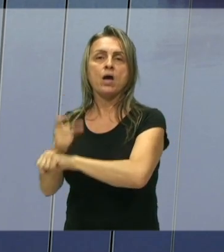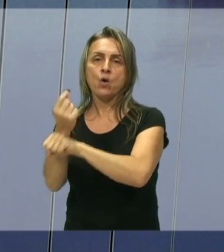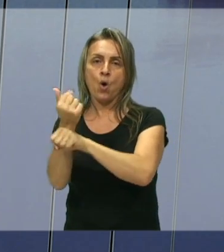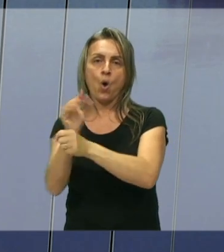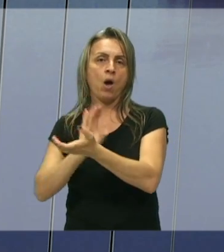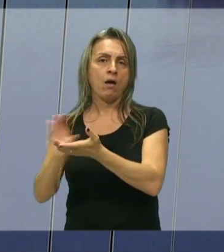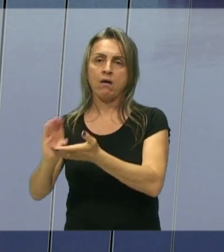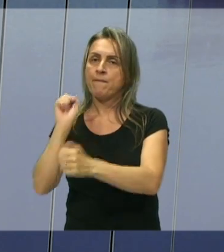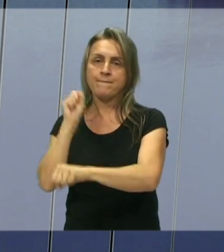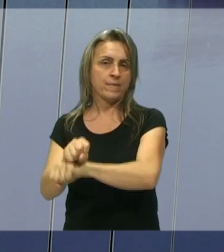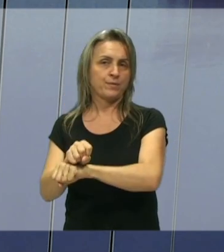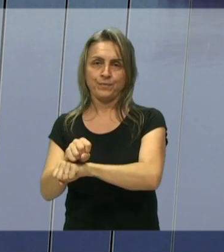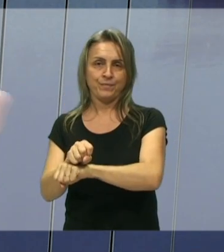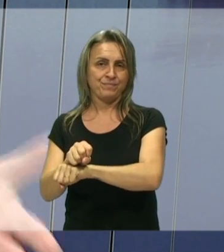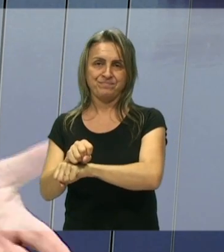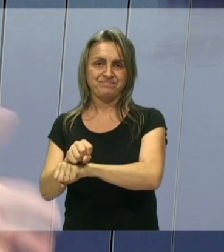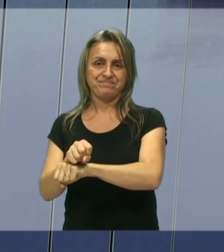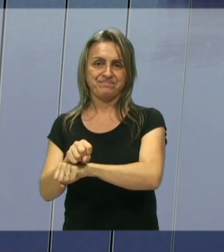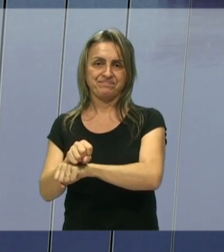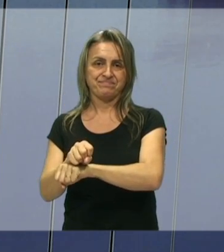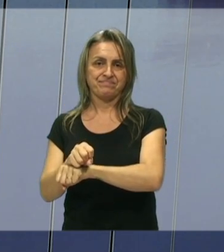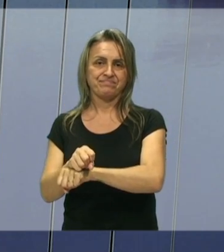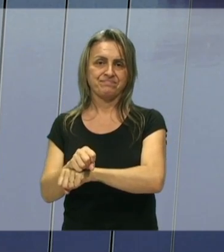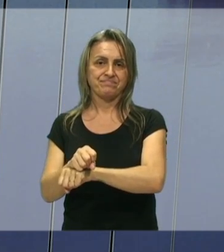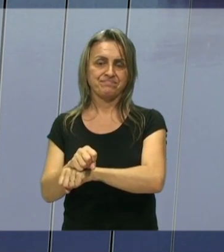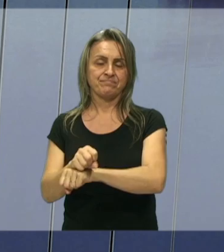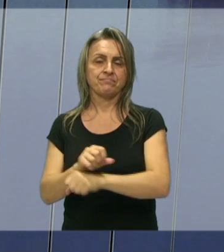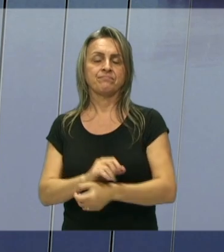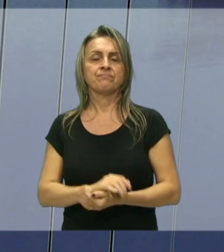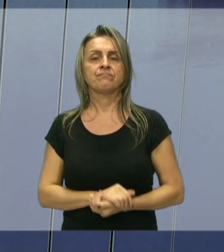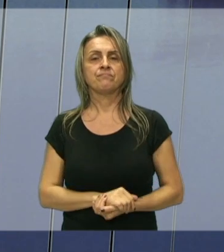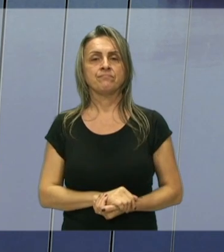E elas estão congeladas. Isso foi